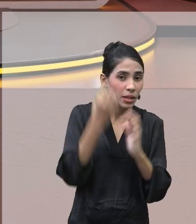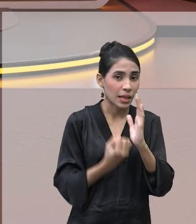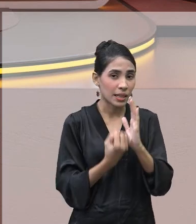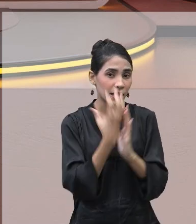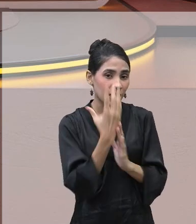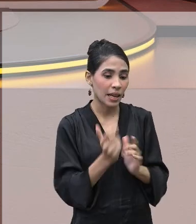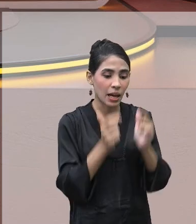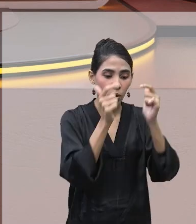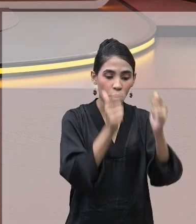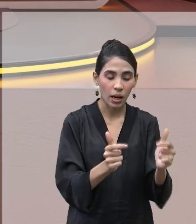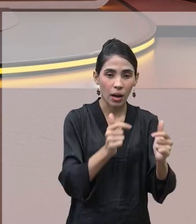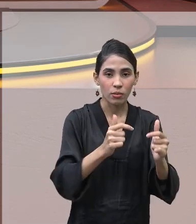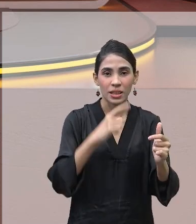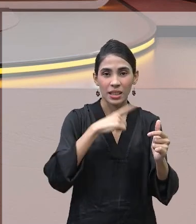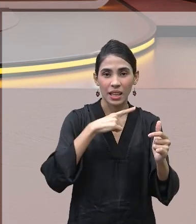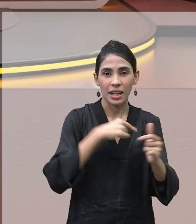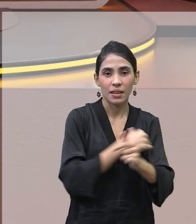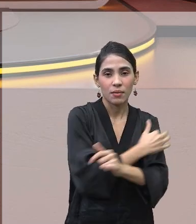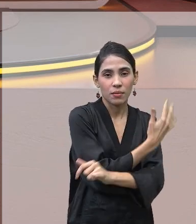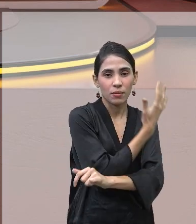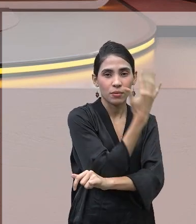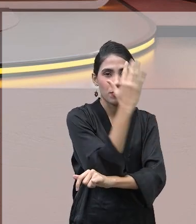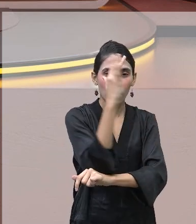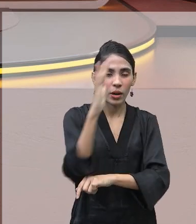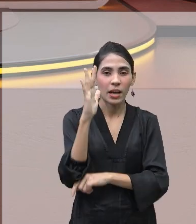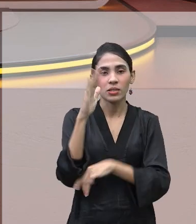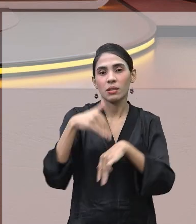de floresta, uma das mais